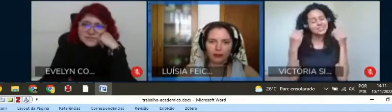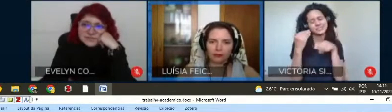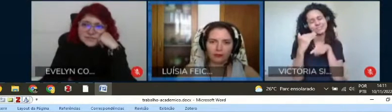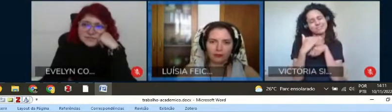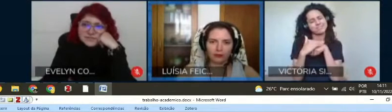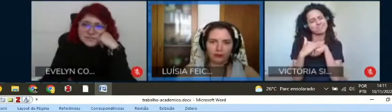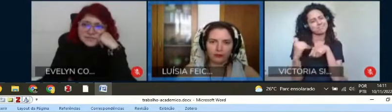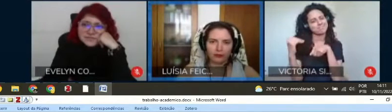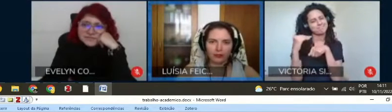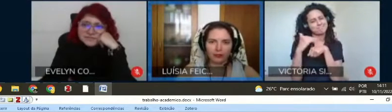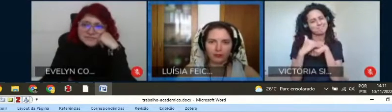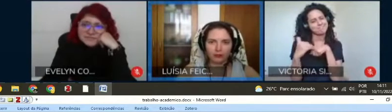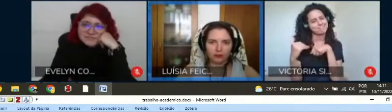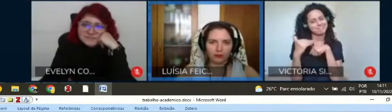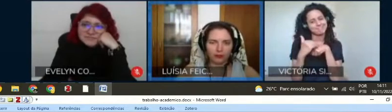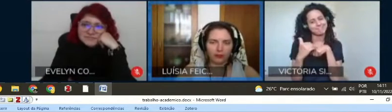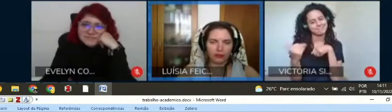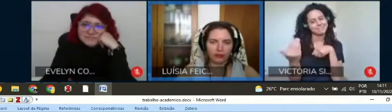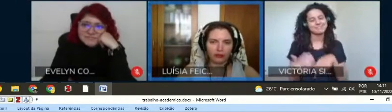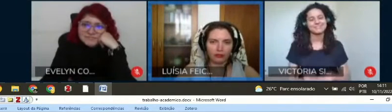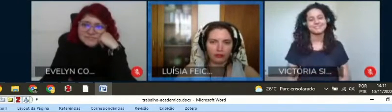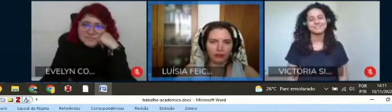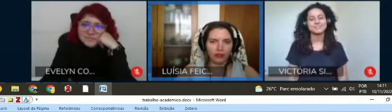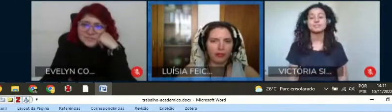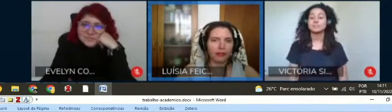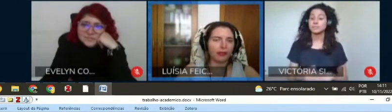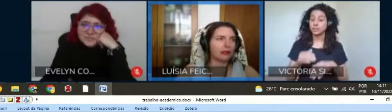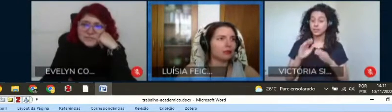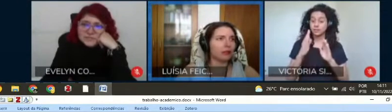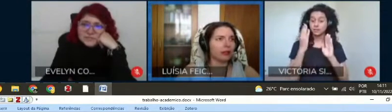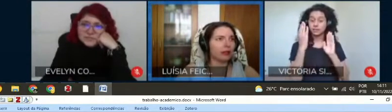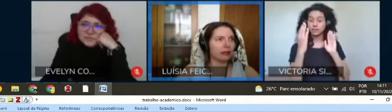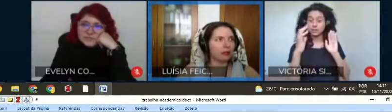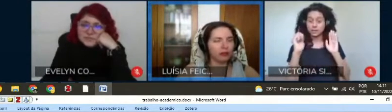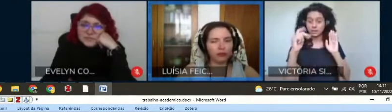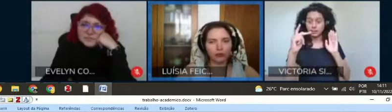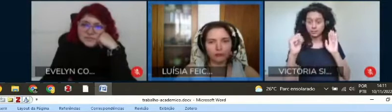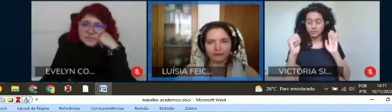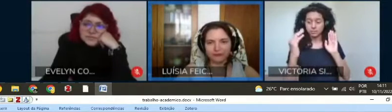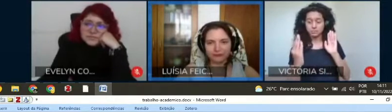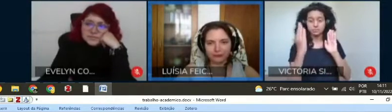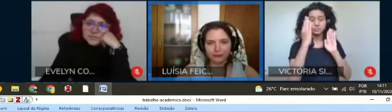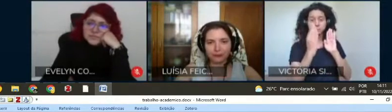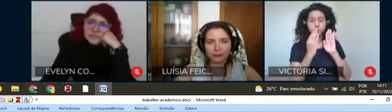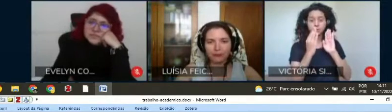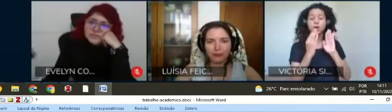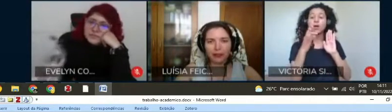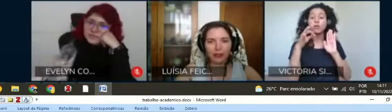Aí agora quando eu ver no folha de rosto, tá já corrigido.